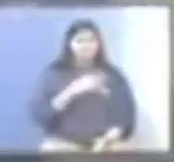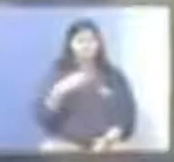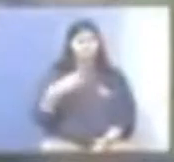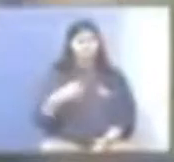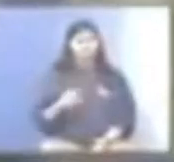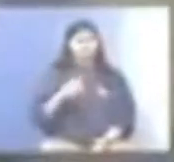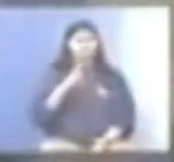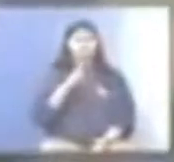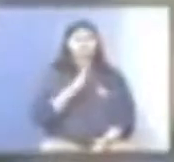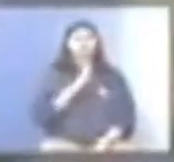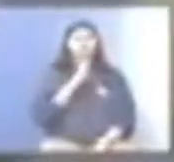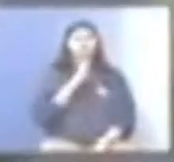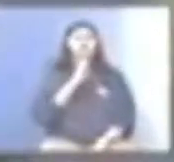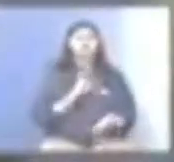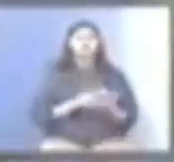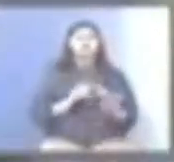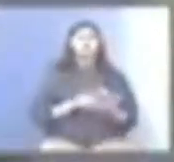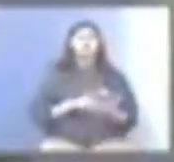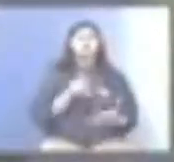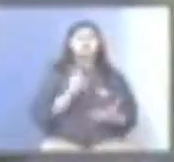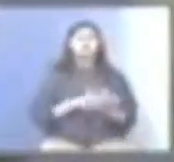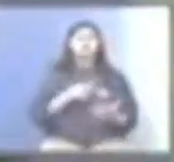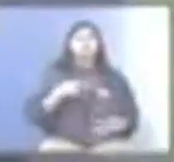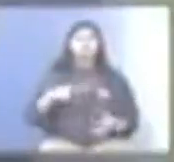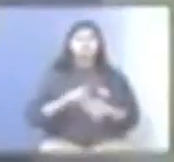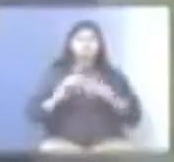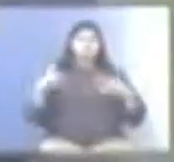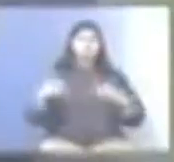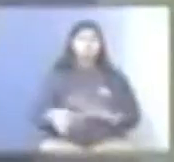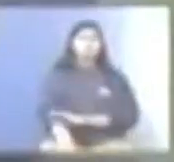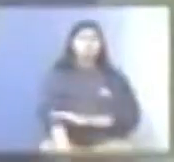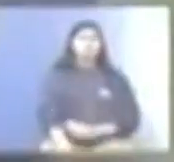verdade, e a verdade vos libertará.